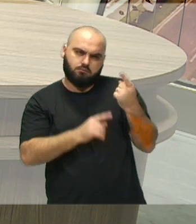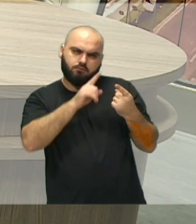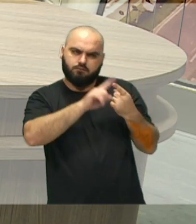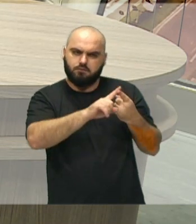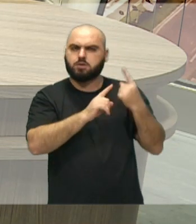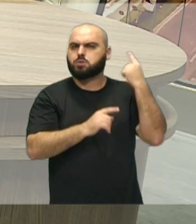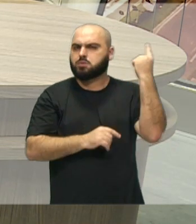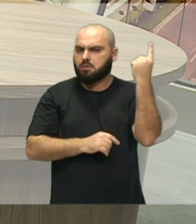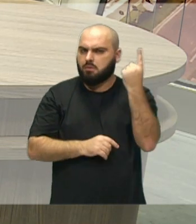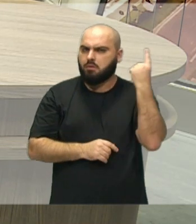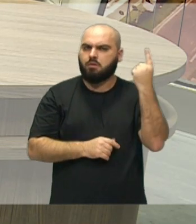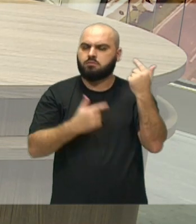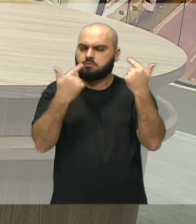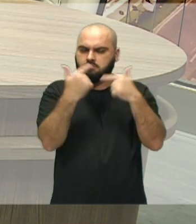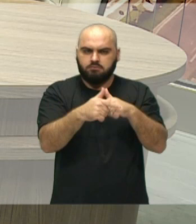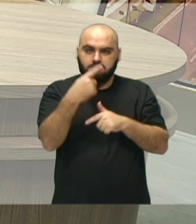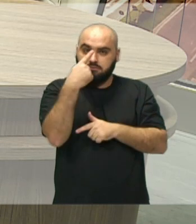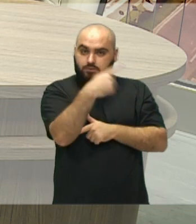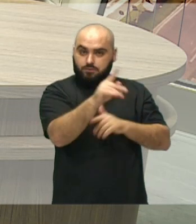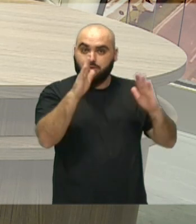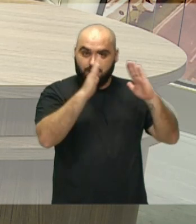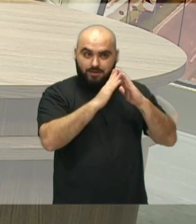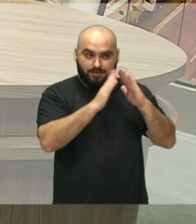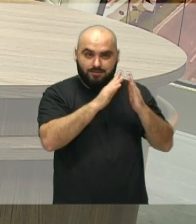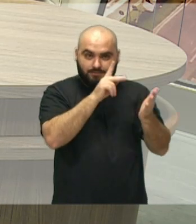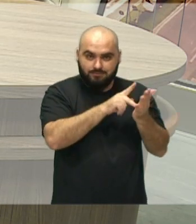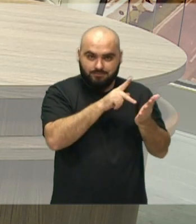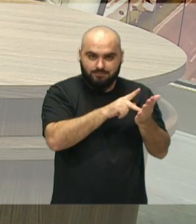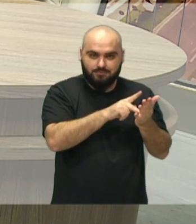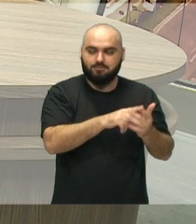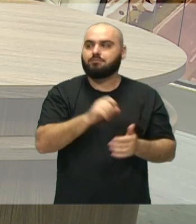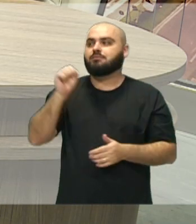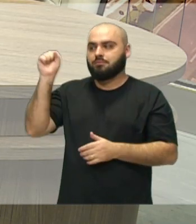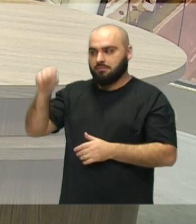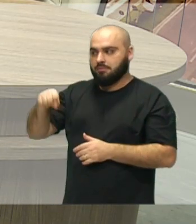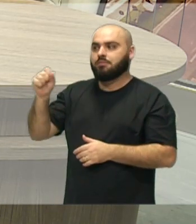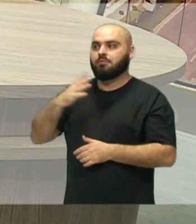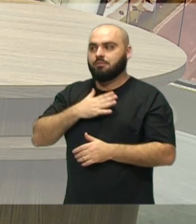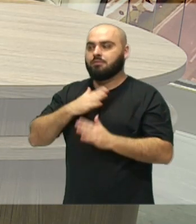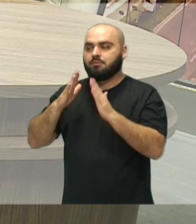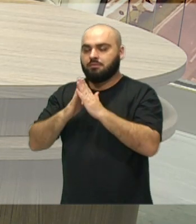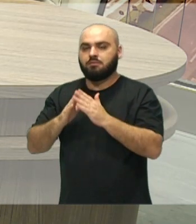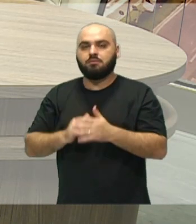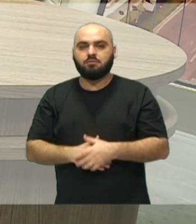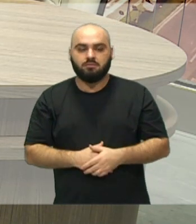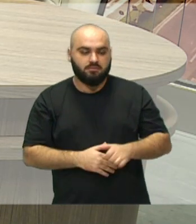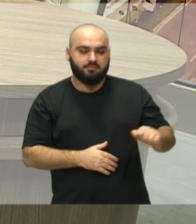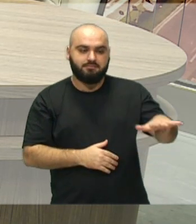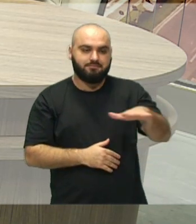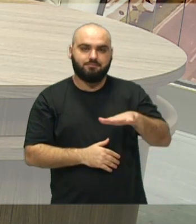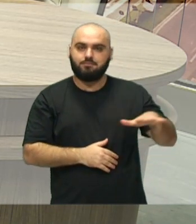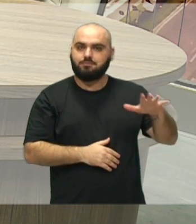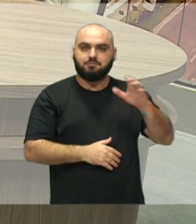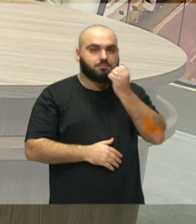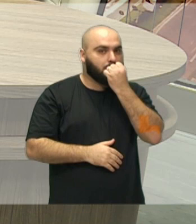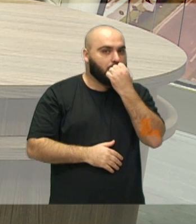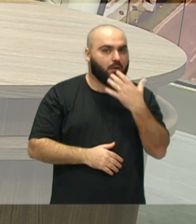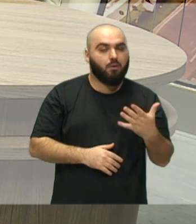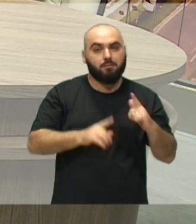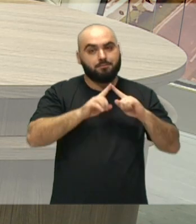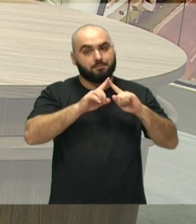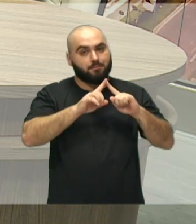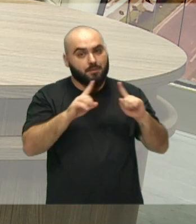mantinha tudo, na tua casa, Sim, inclusive, né? trabalho voluntário. Num espaço muito bom, mas que